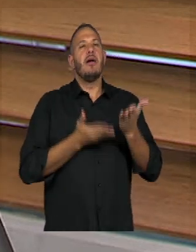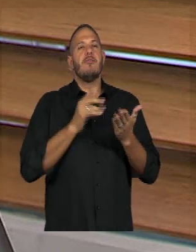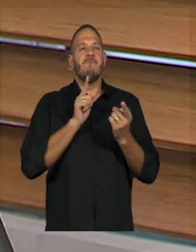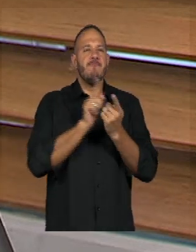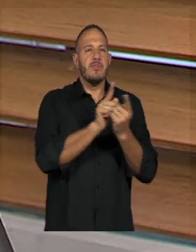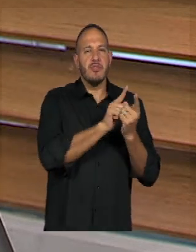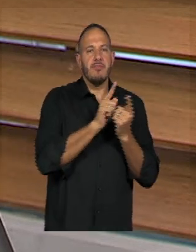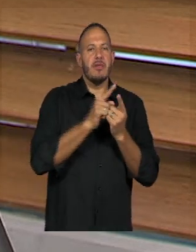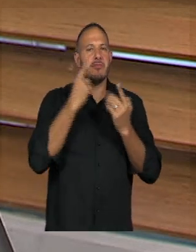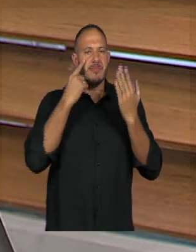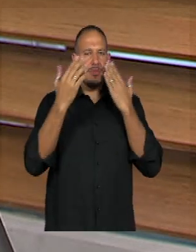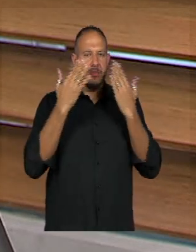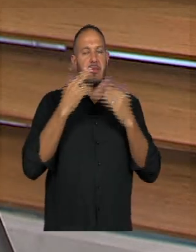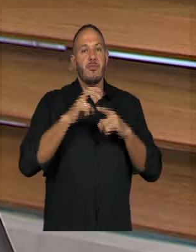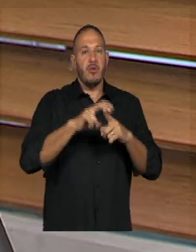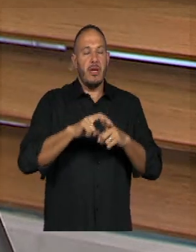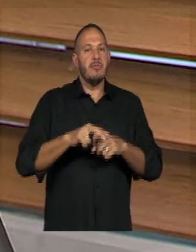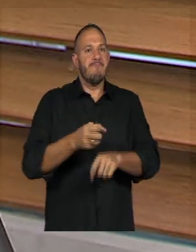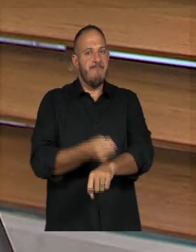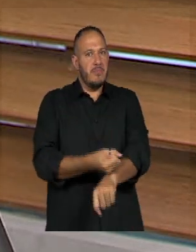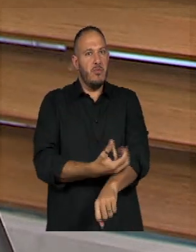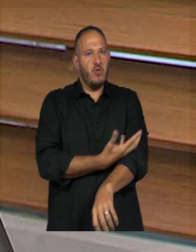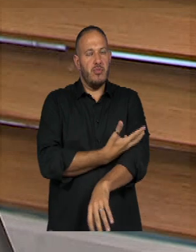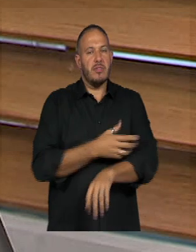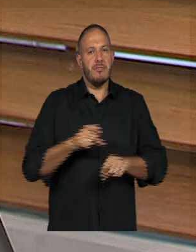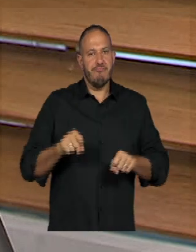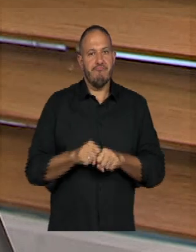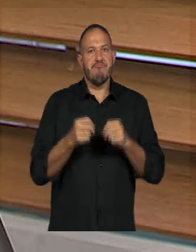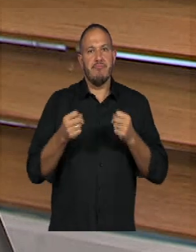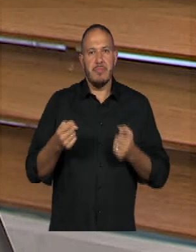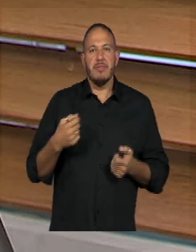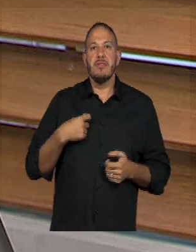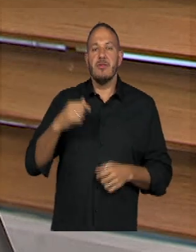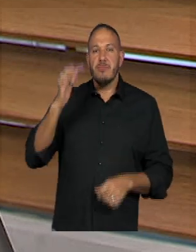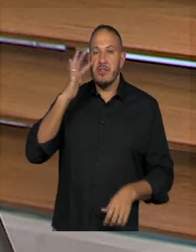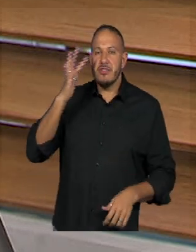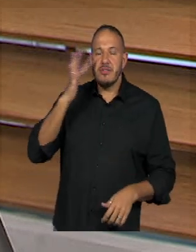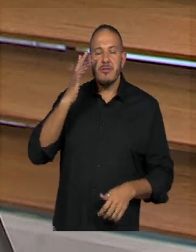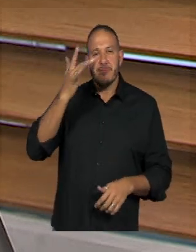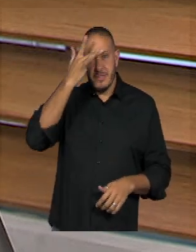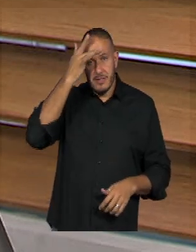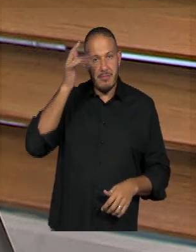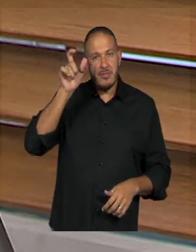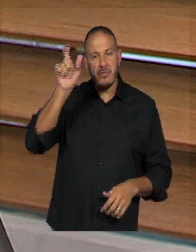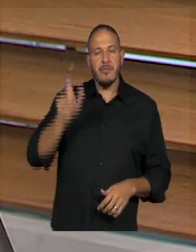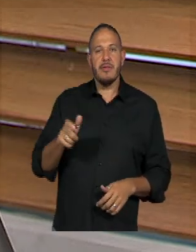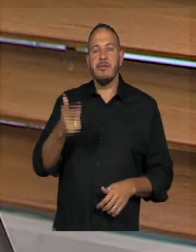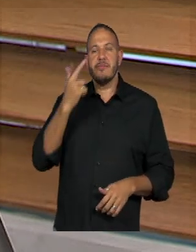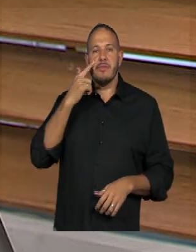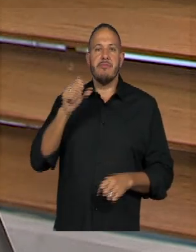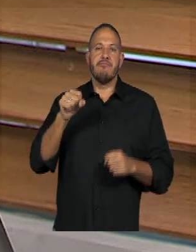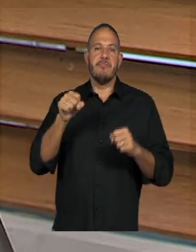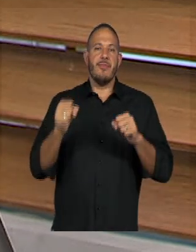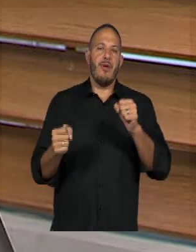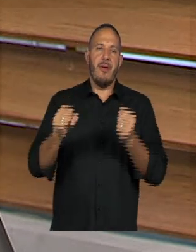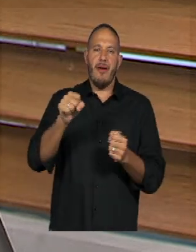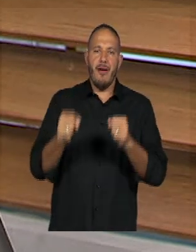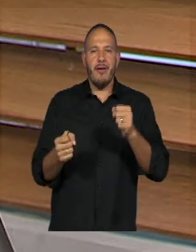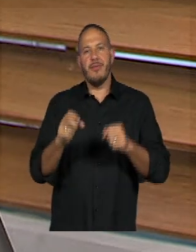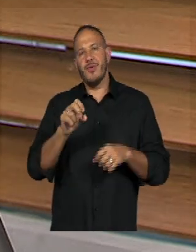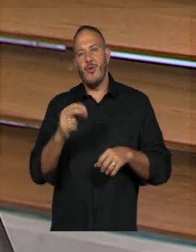Porque imagina um caso que você está conduzindo o seu veículo, sua motocicleta de